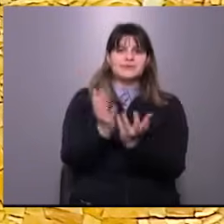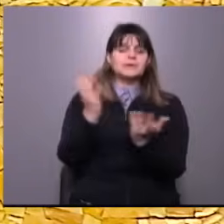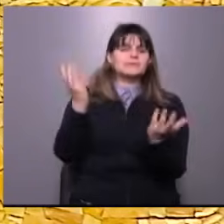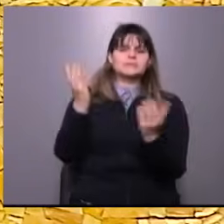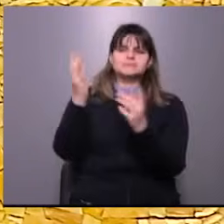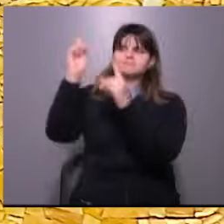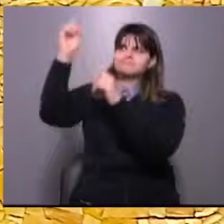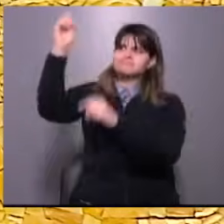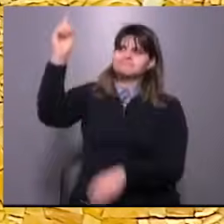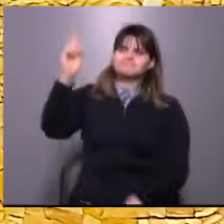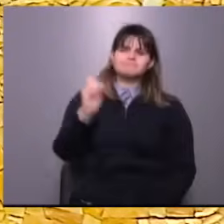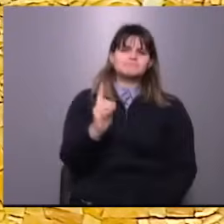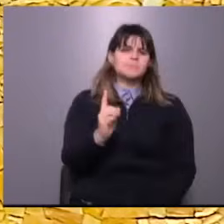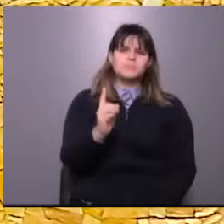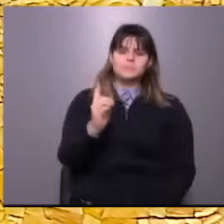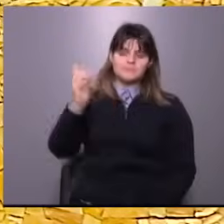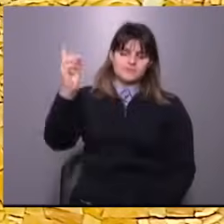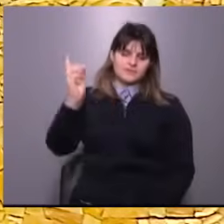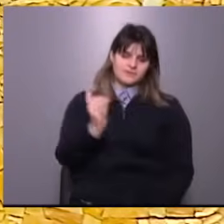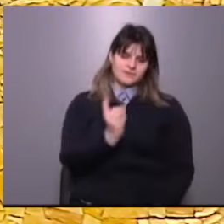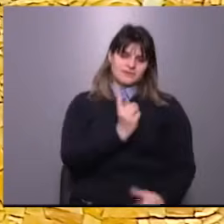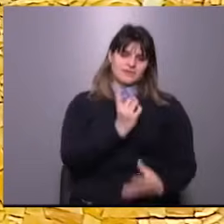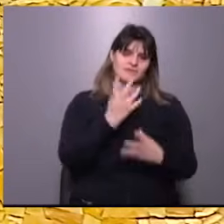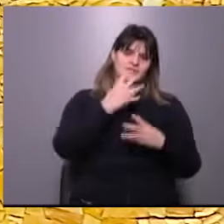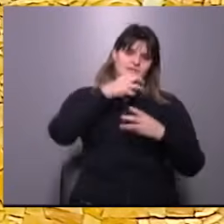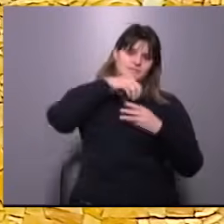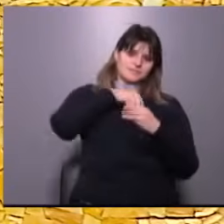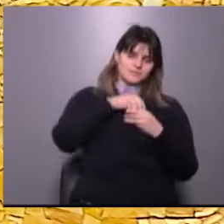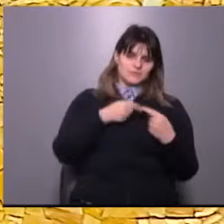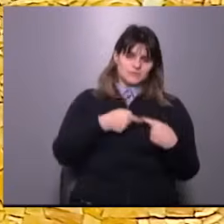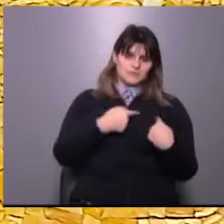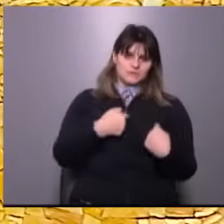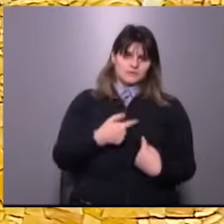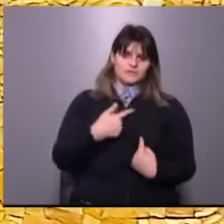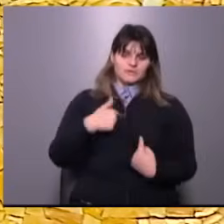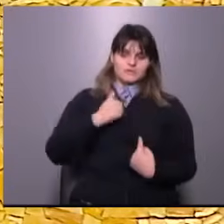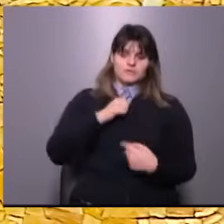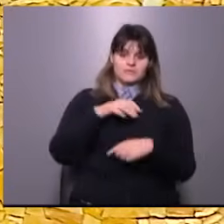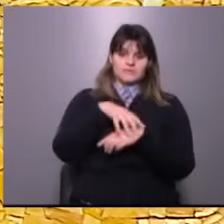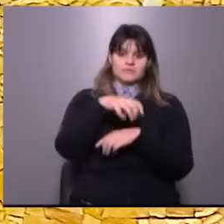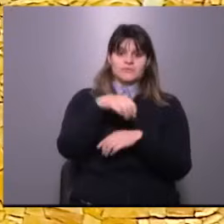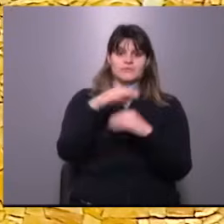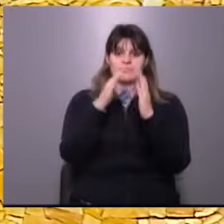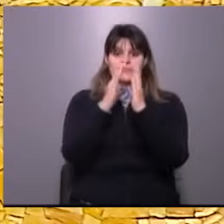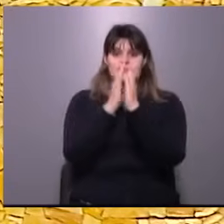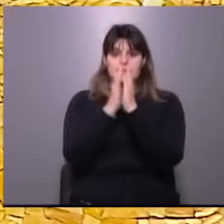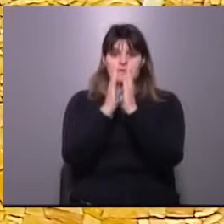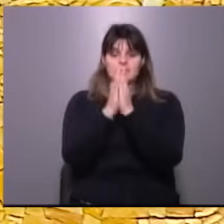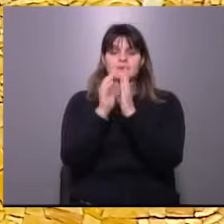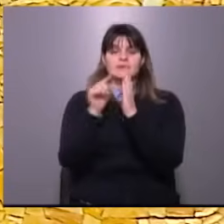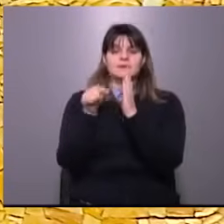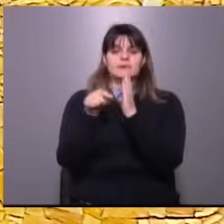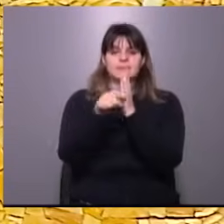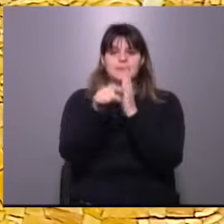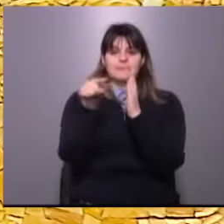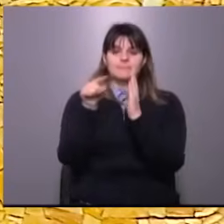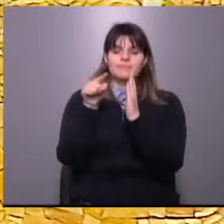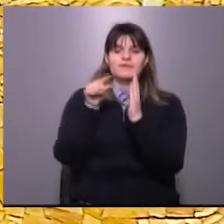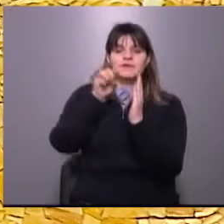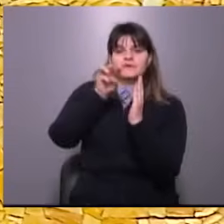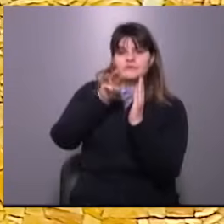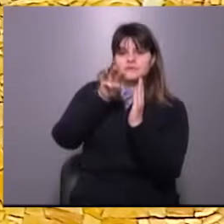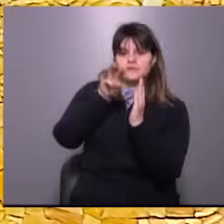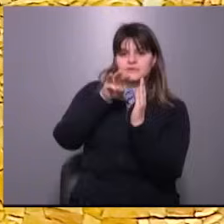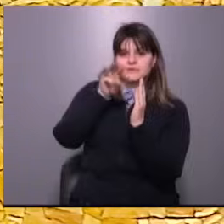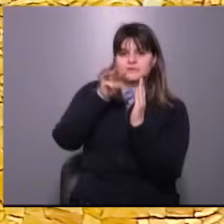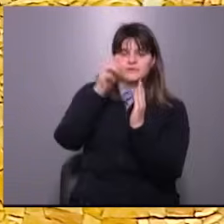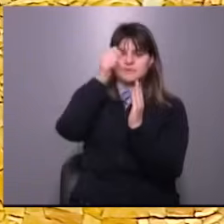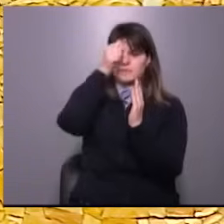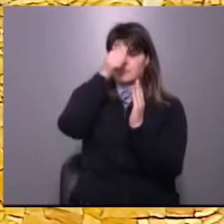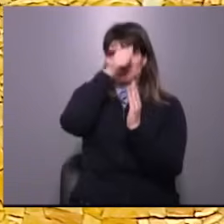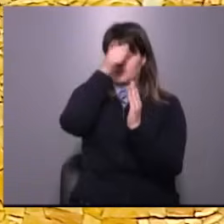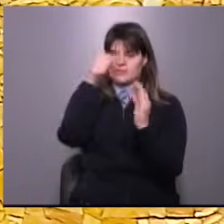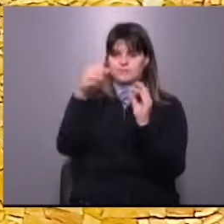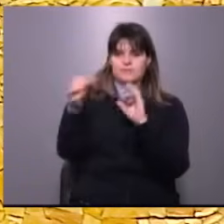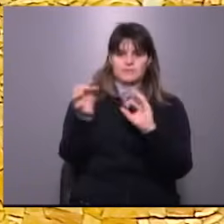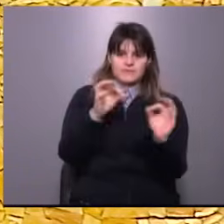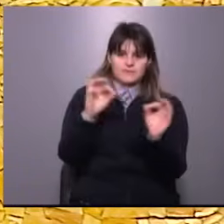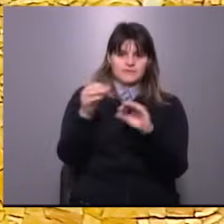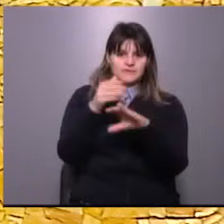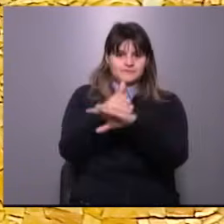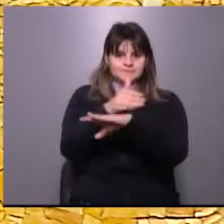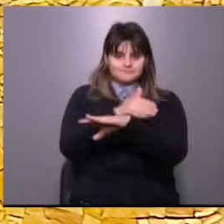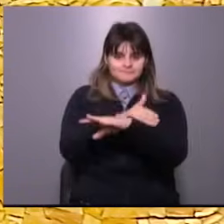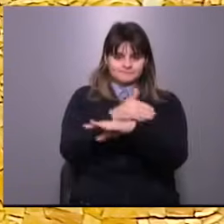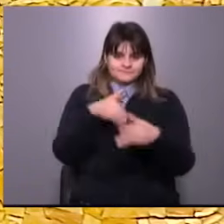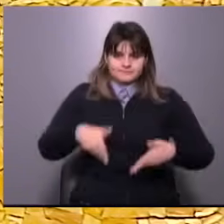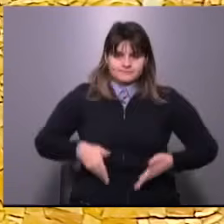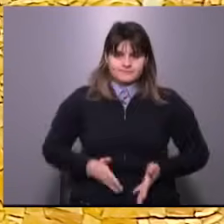terra, isto é, no nosso coração. É por este motivo que a Igreja consagra o terceiro domingo do tempo